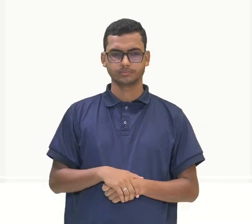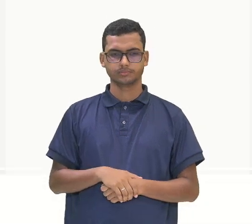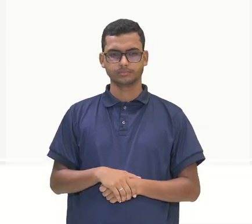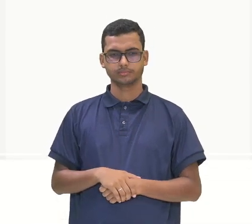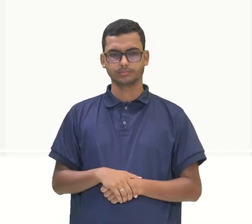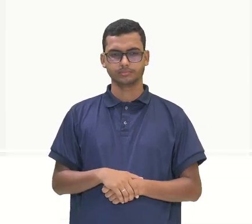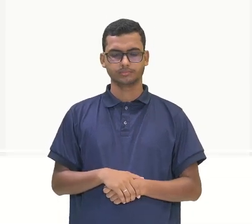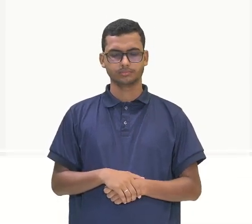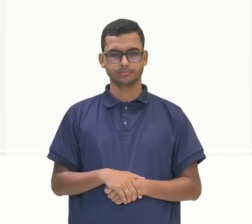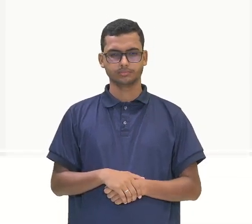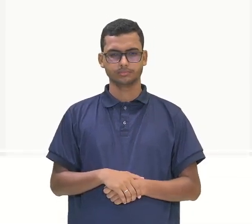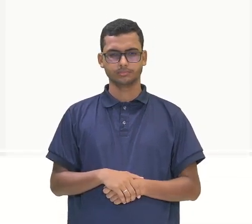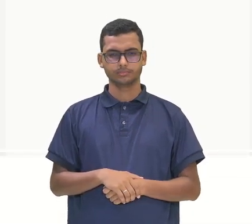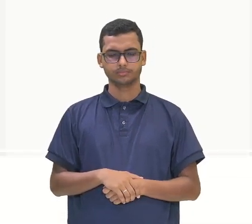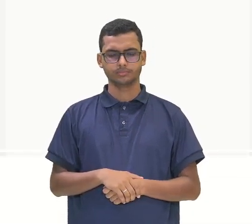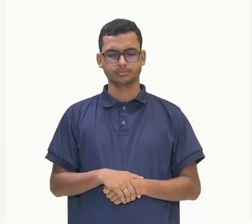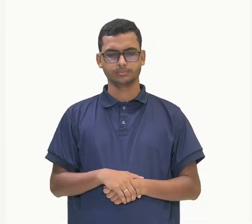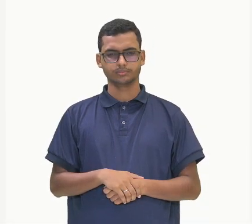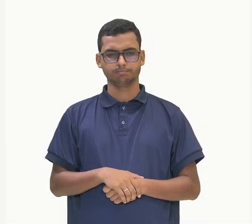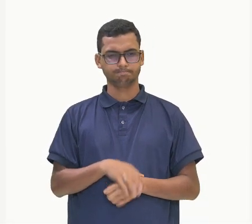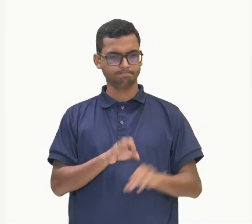que diz o seguinte: